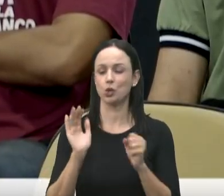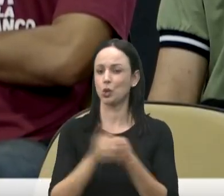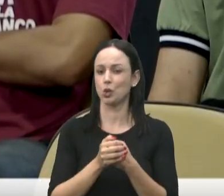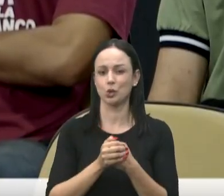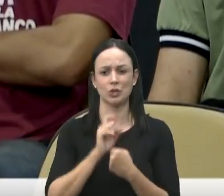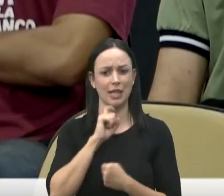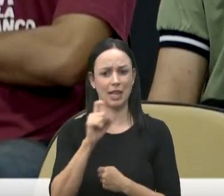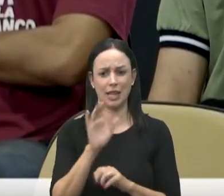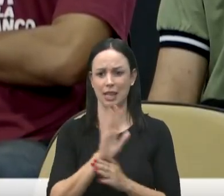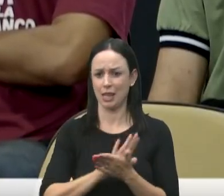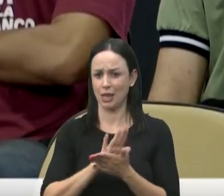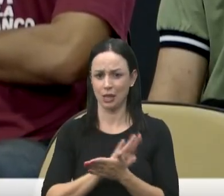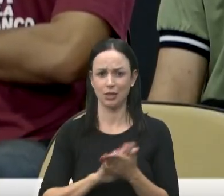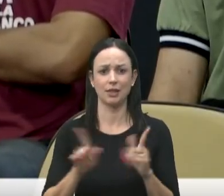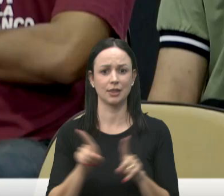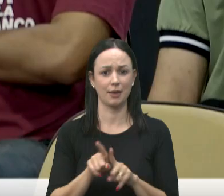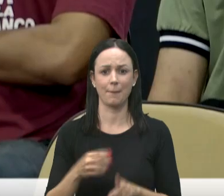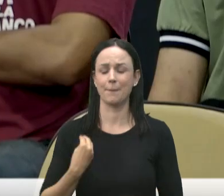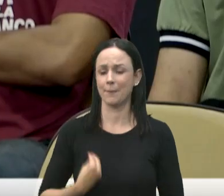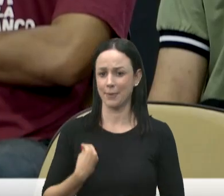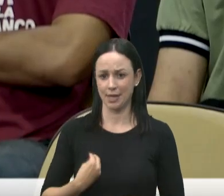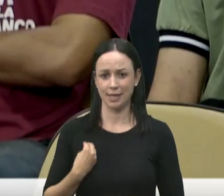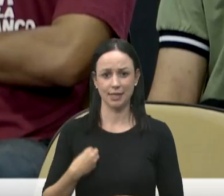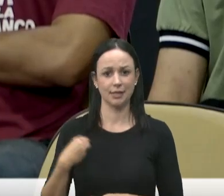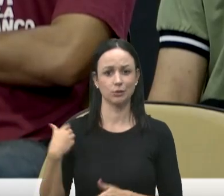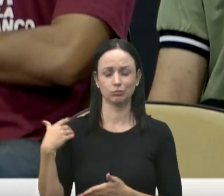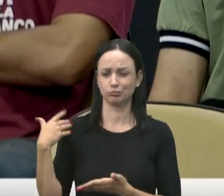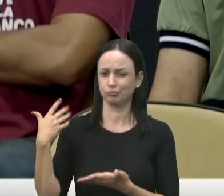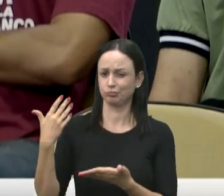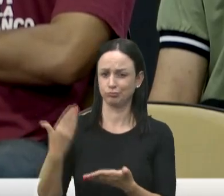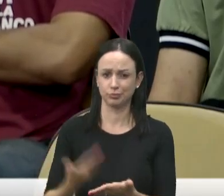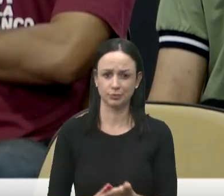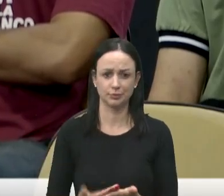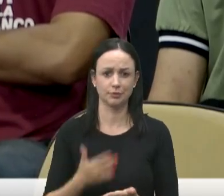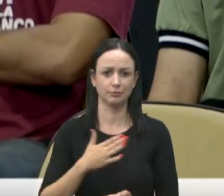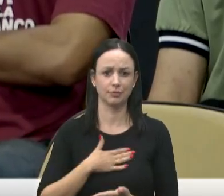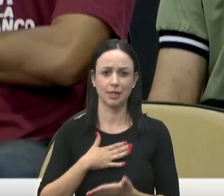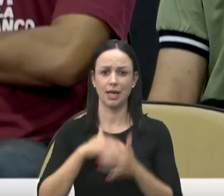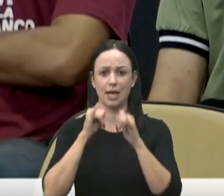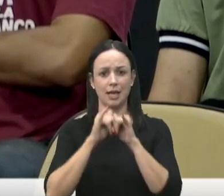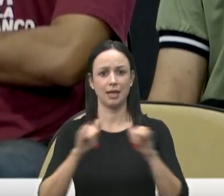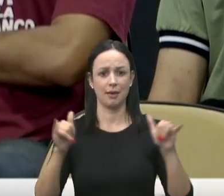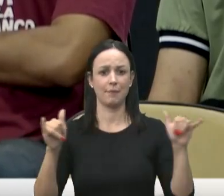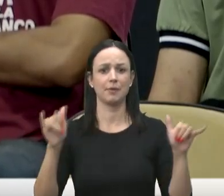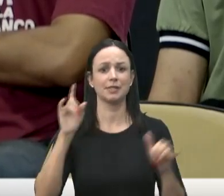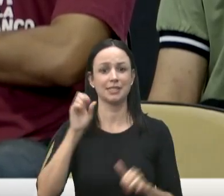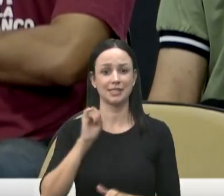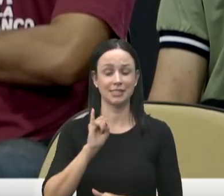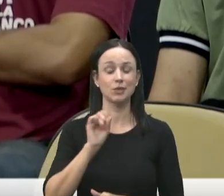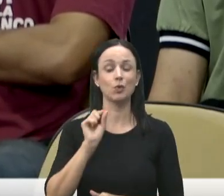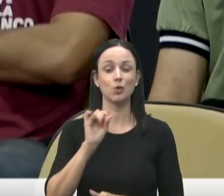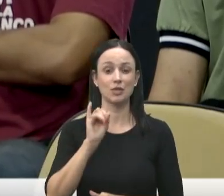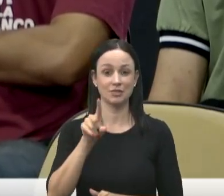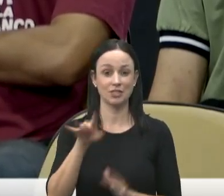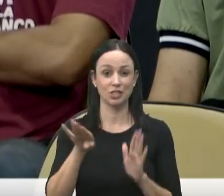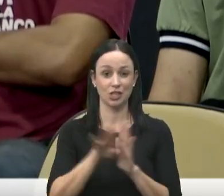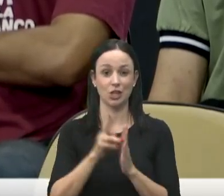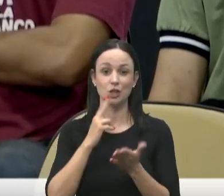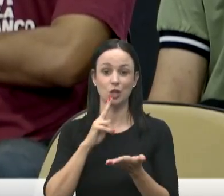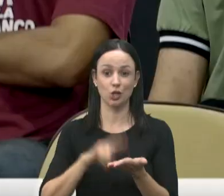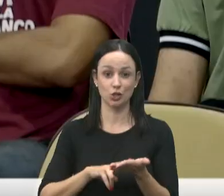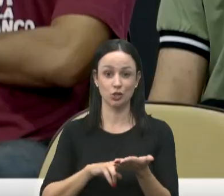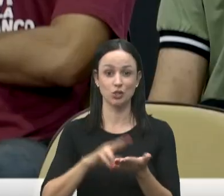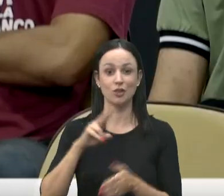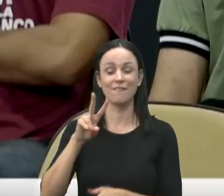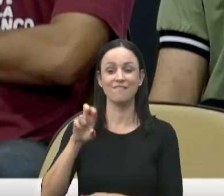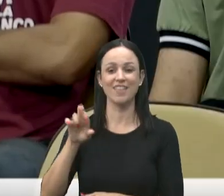ninguém, e da vida inteira, né? A minha campanha foi, se vocês chegarem em Dois Córregos perguntar do